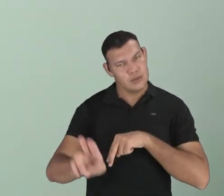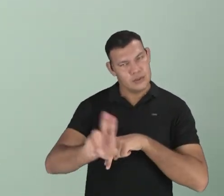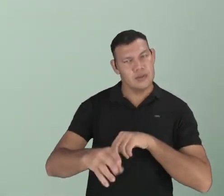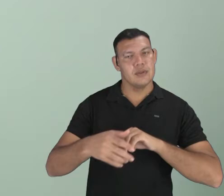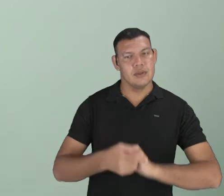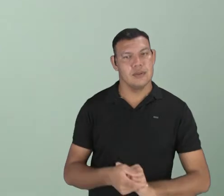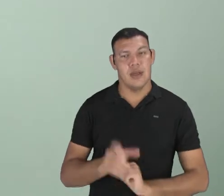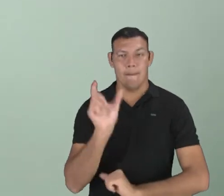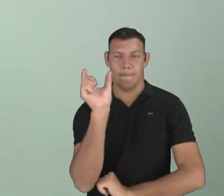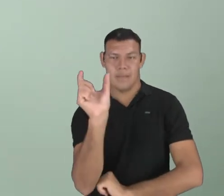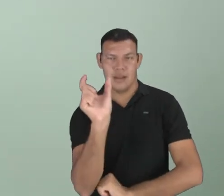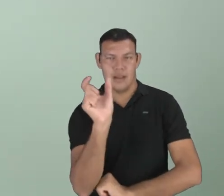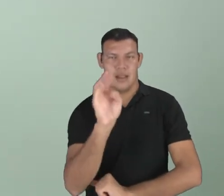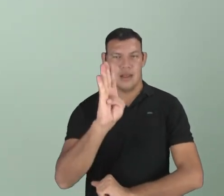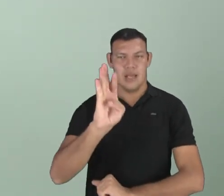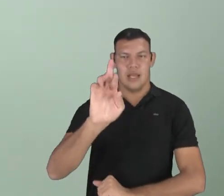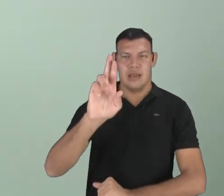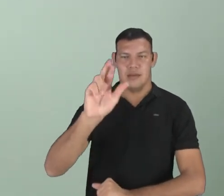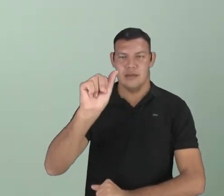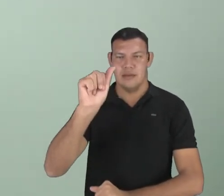da cadeira. É um sentido